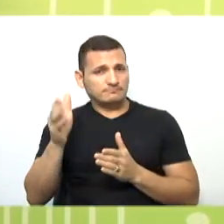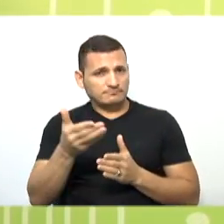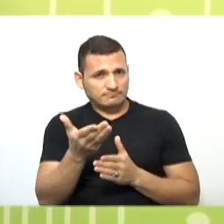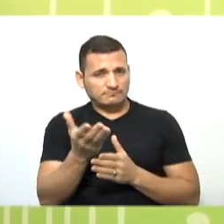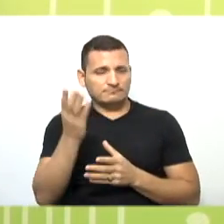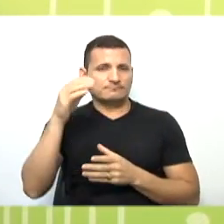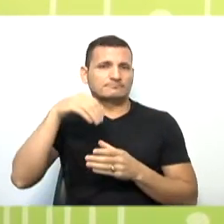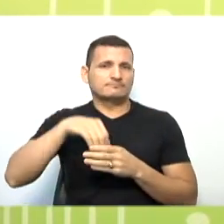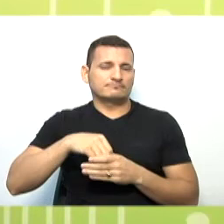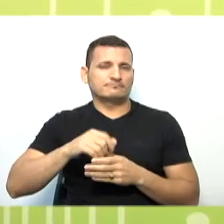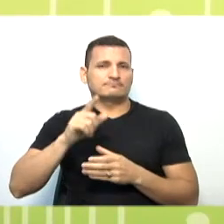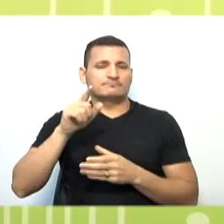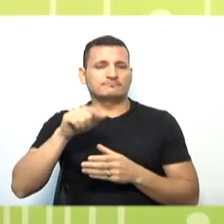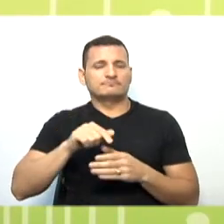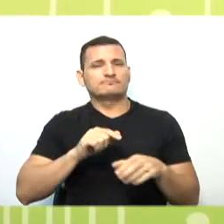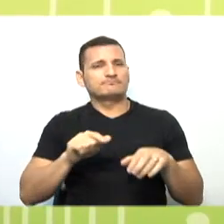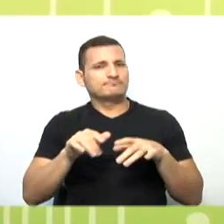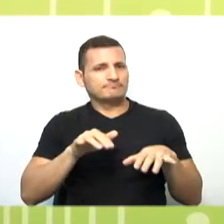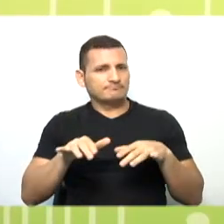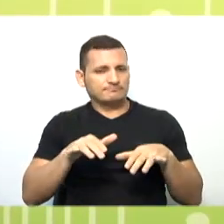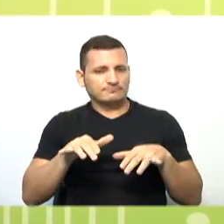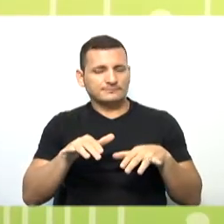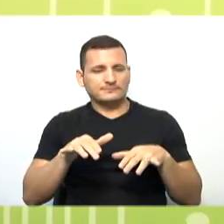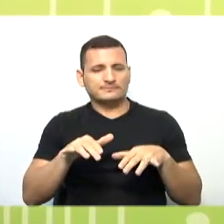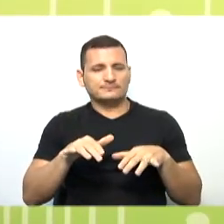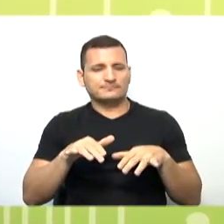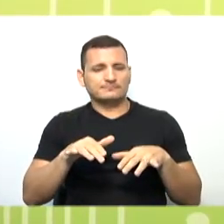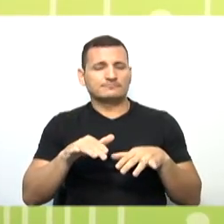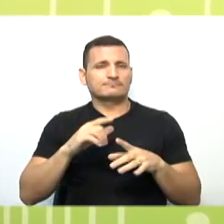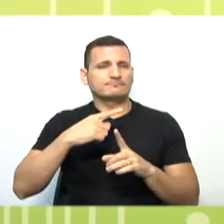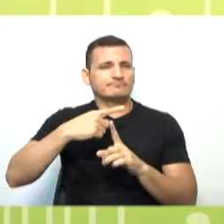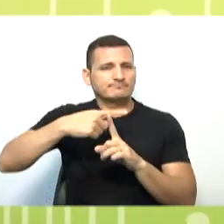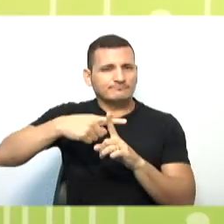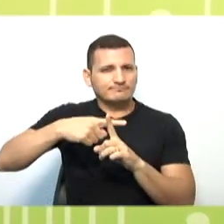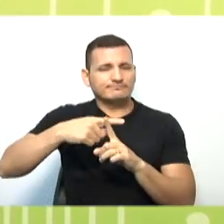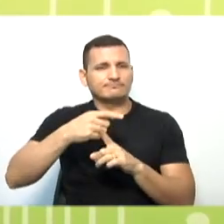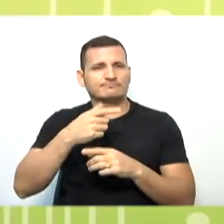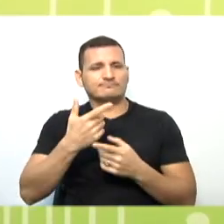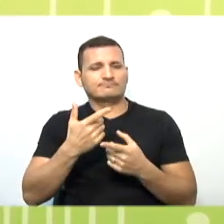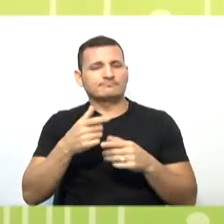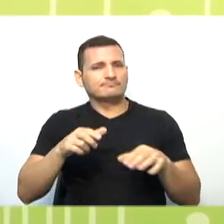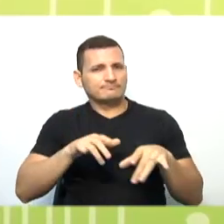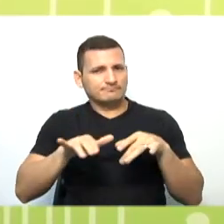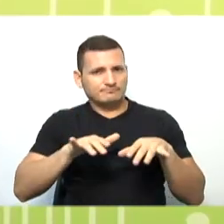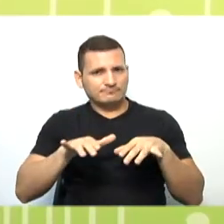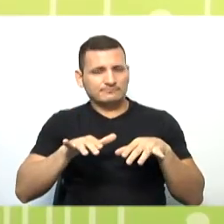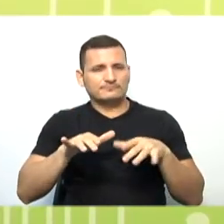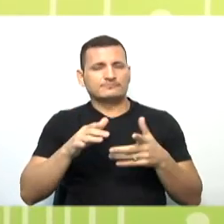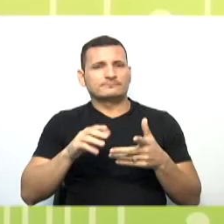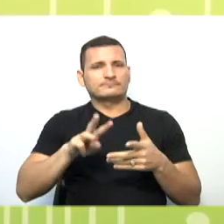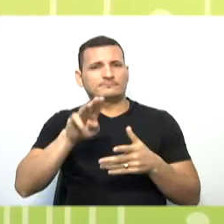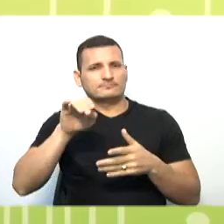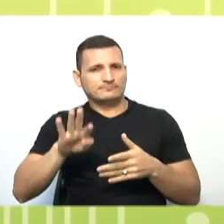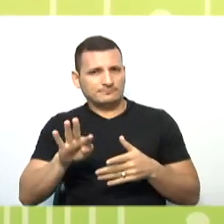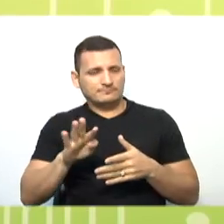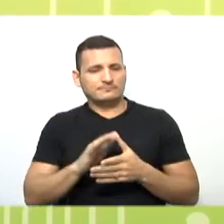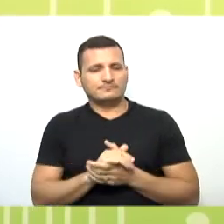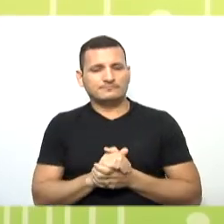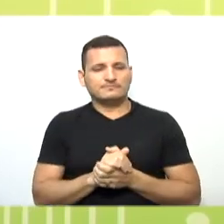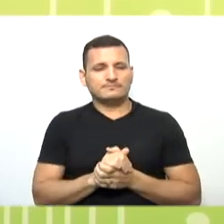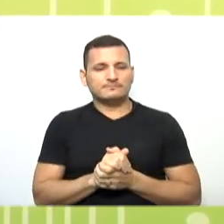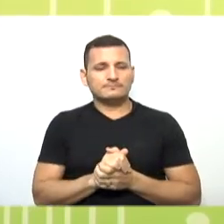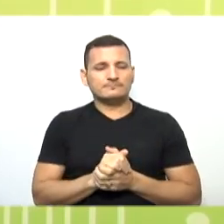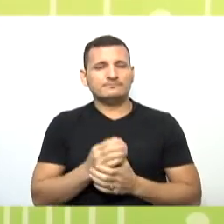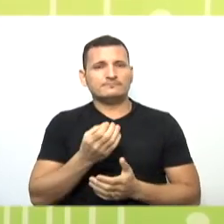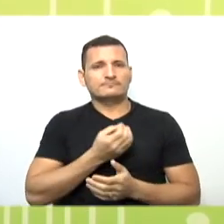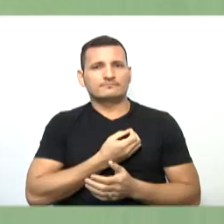faz parte de programar, de uma vantagem programando para a web, certo?